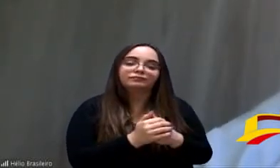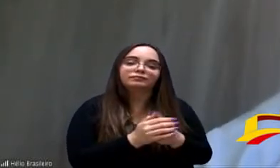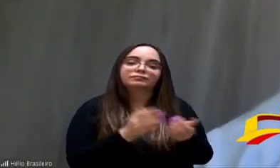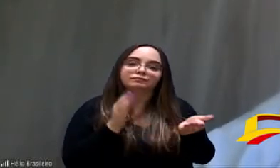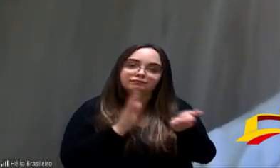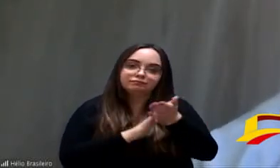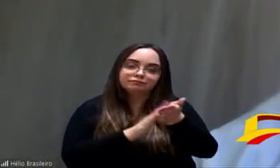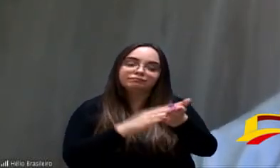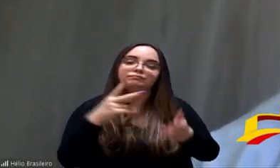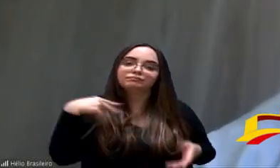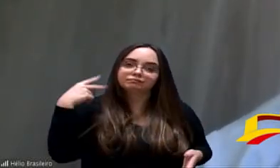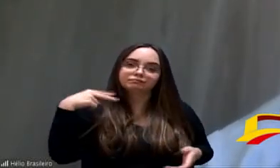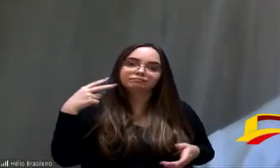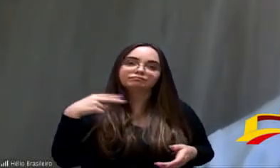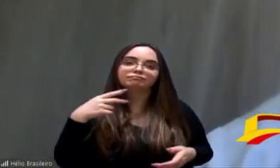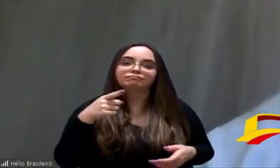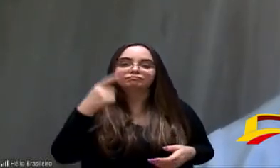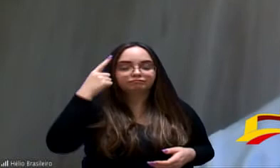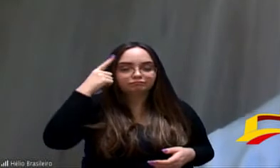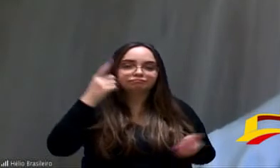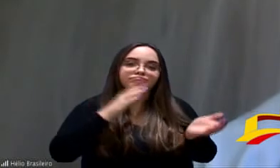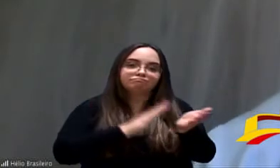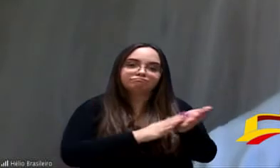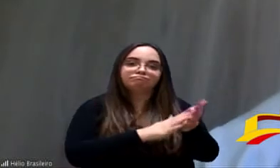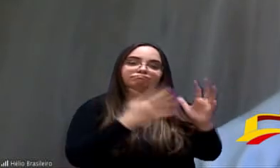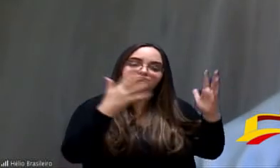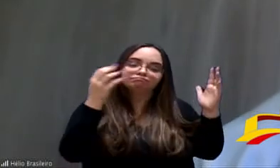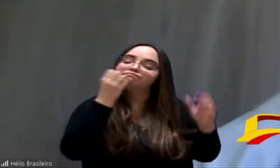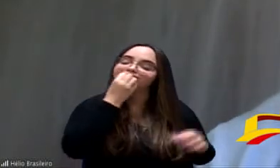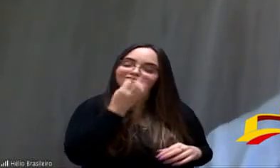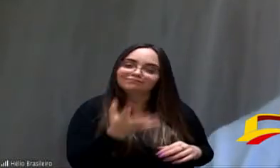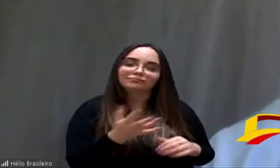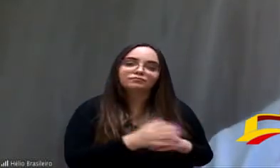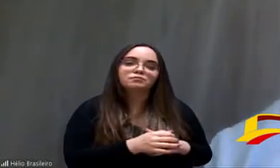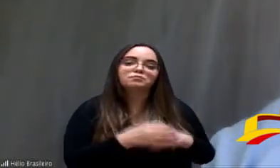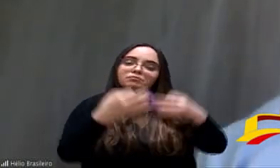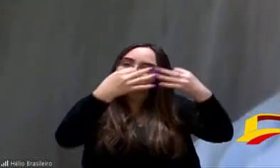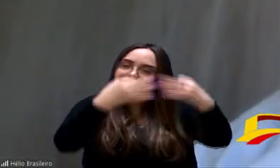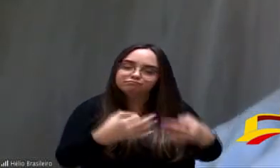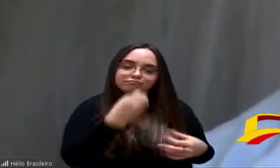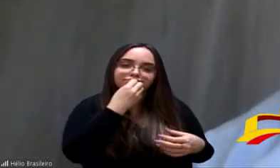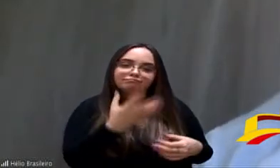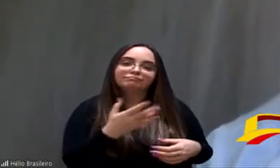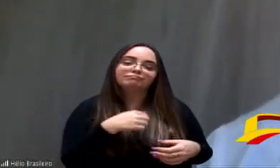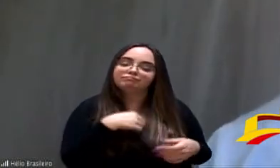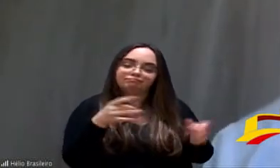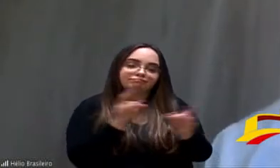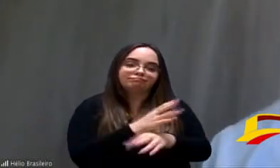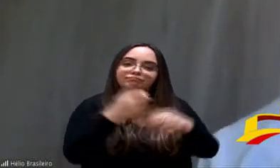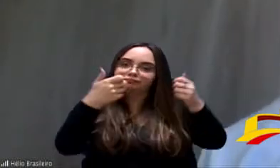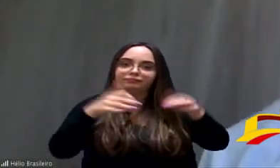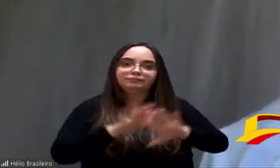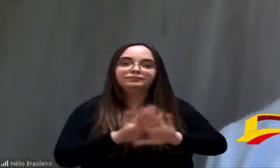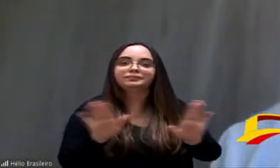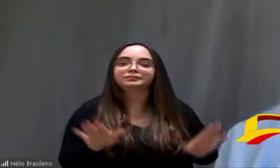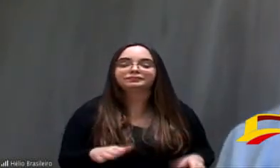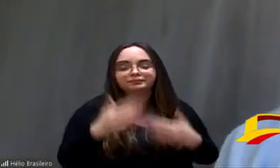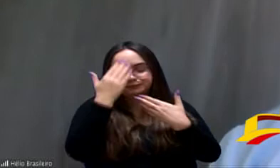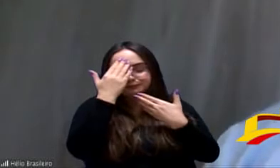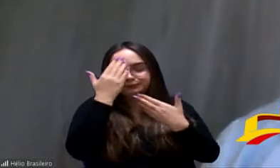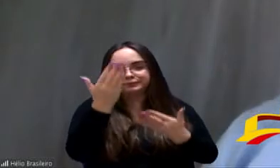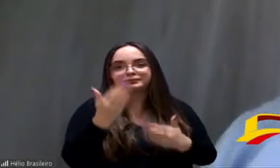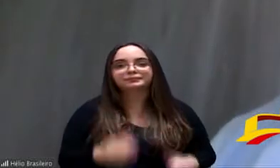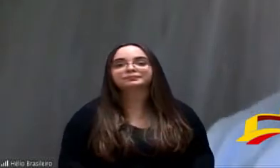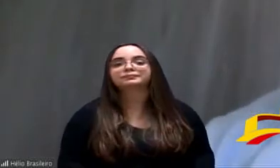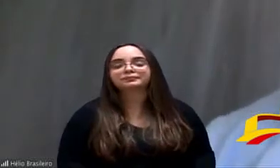pela congratulação, pela homenagem justa. E encerro aqui minhas falas, senhor presidente. Agradeço a